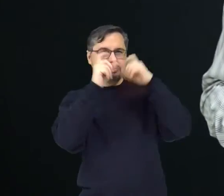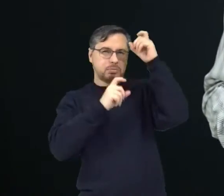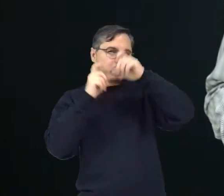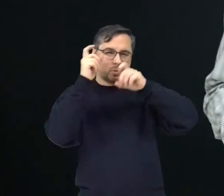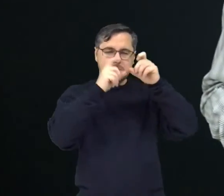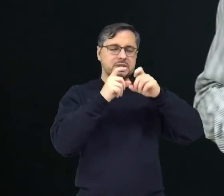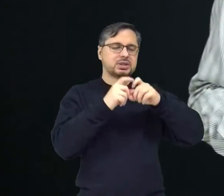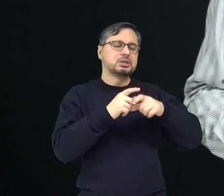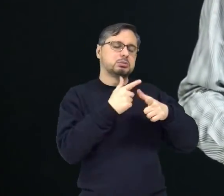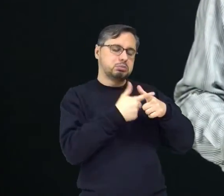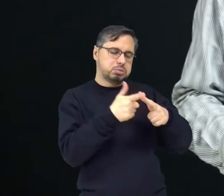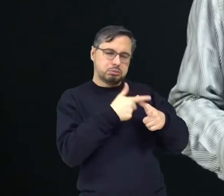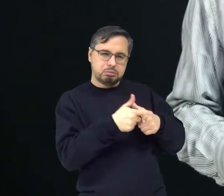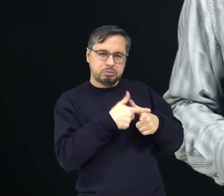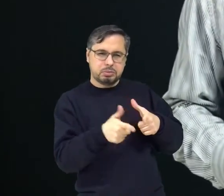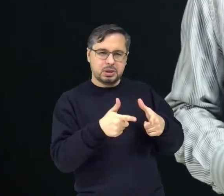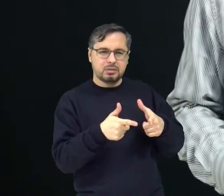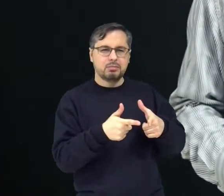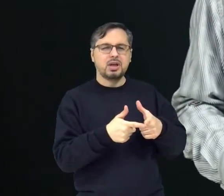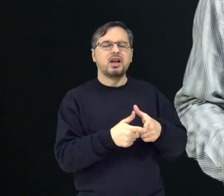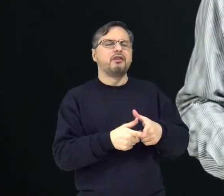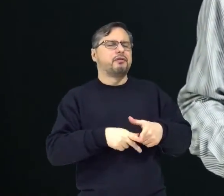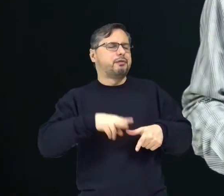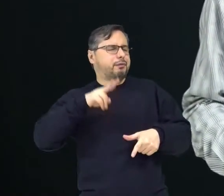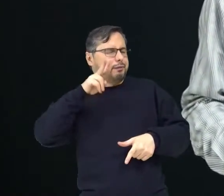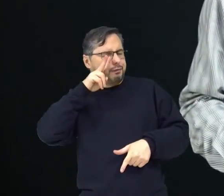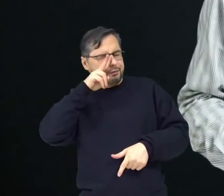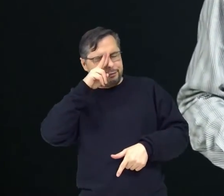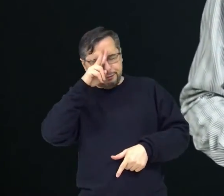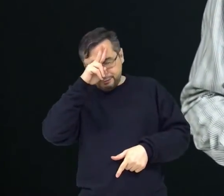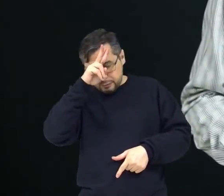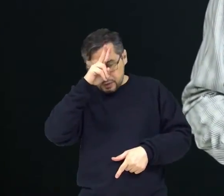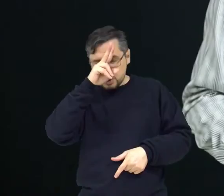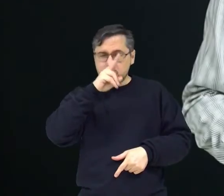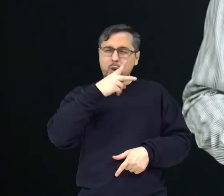uma tempestade muito forte ou não.